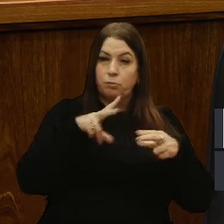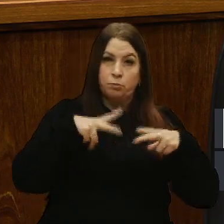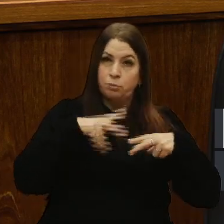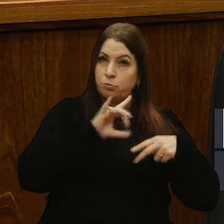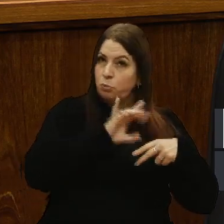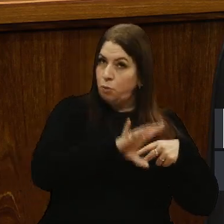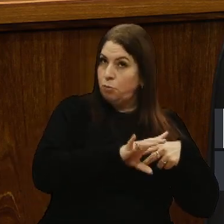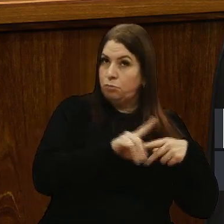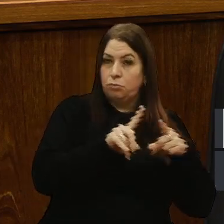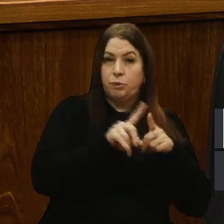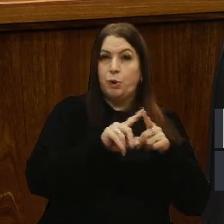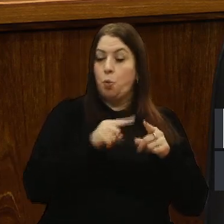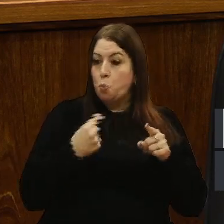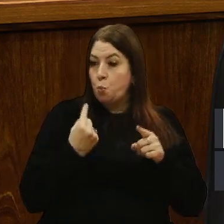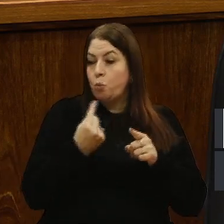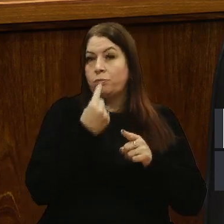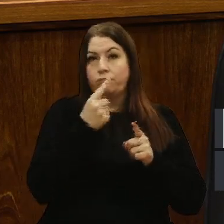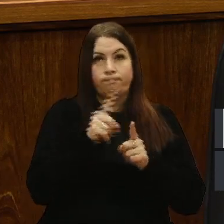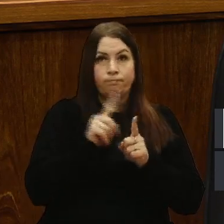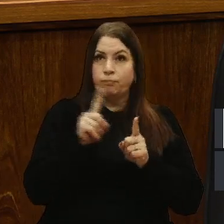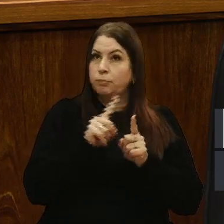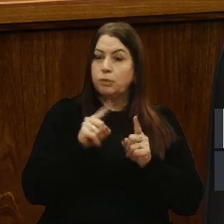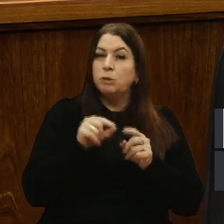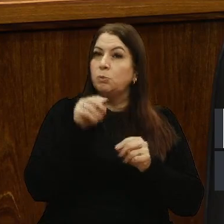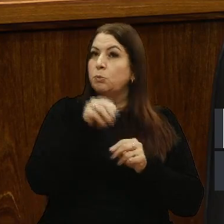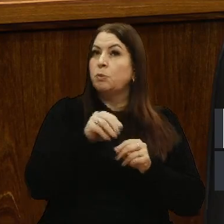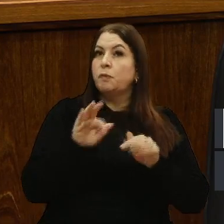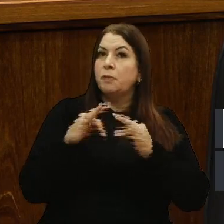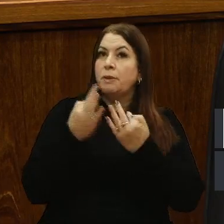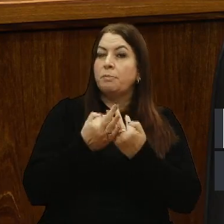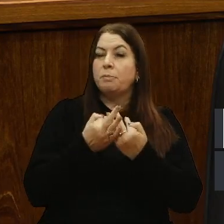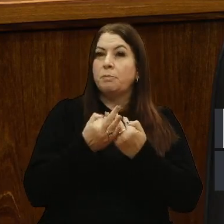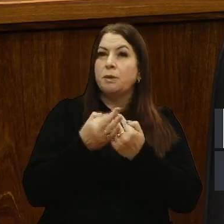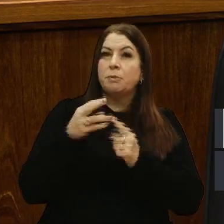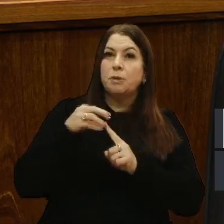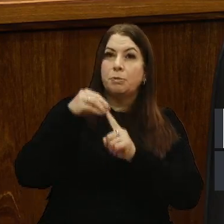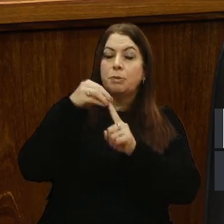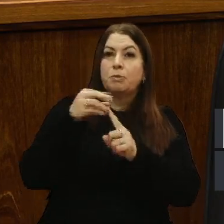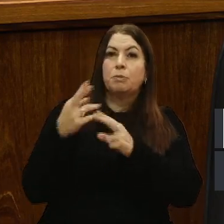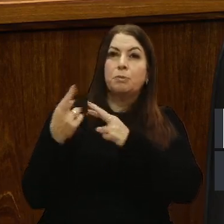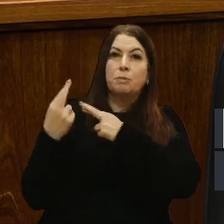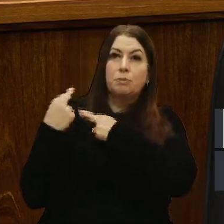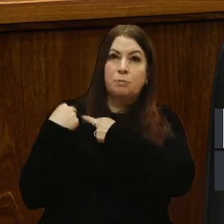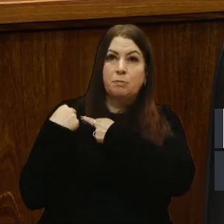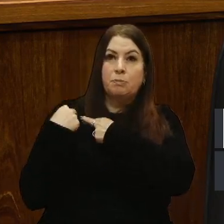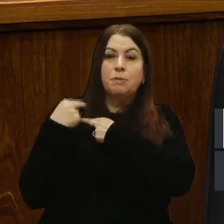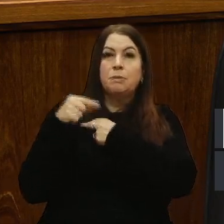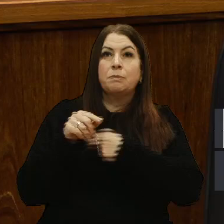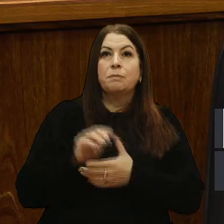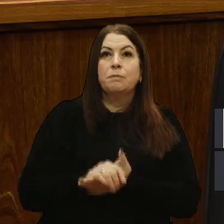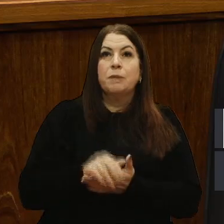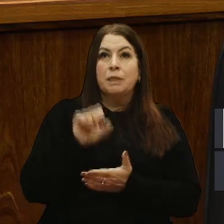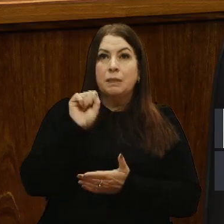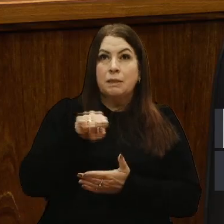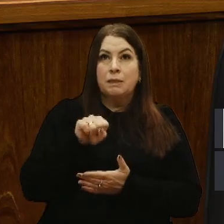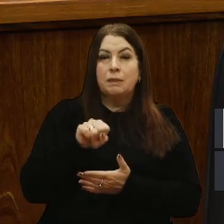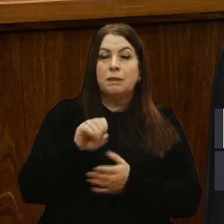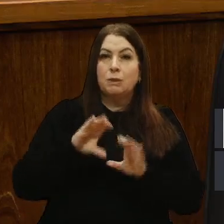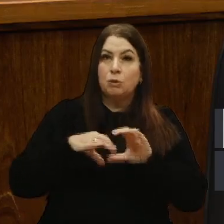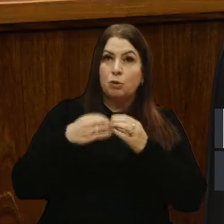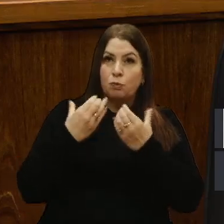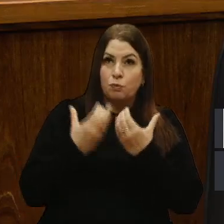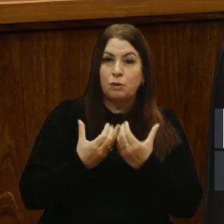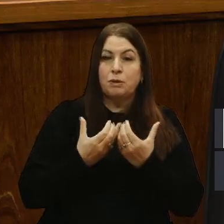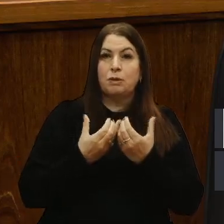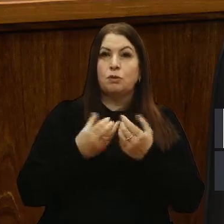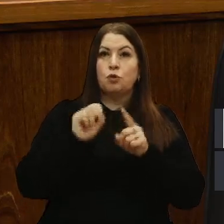privativo, não único, e não coloca a família como a principal responsável, mas sim a comunidade,